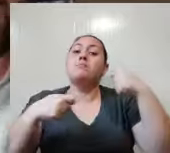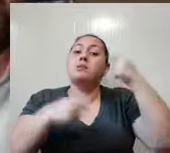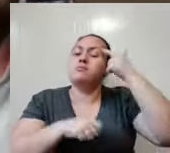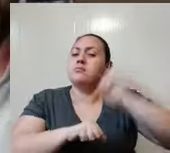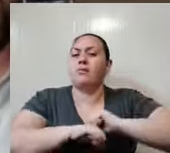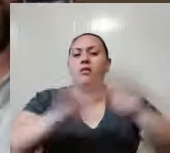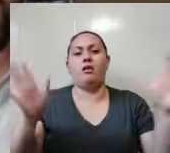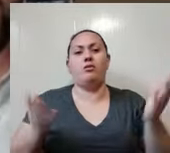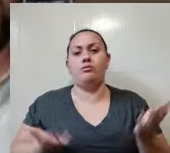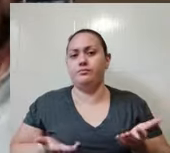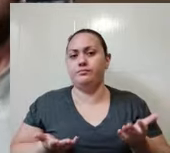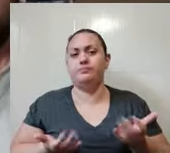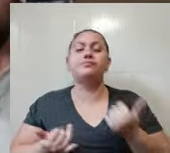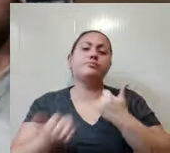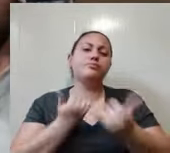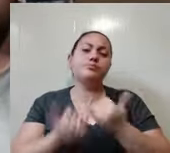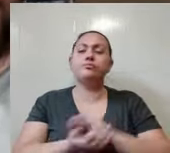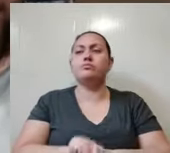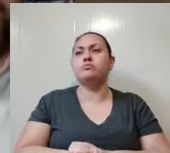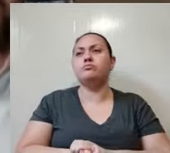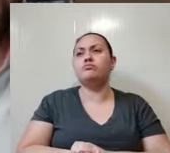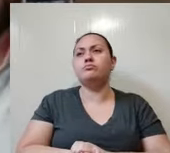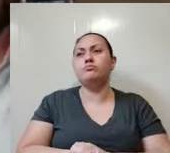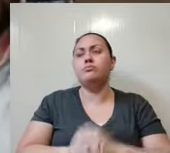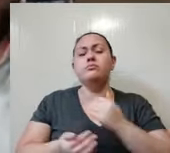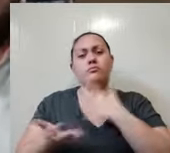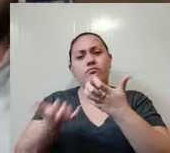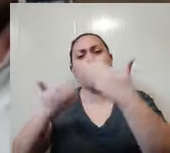claras do que eu quero fazer. Então, se eu quero